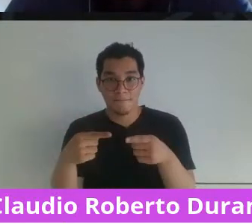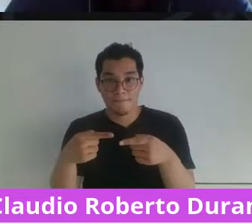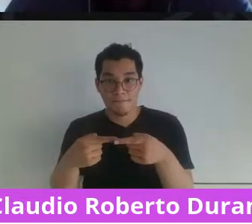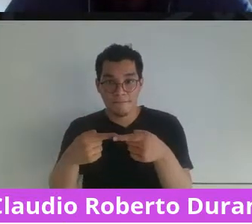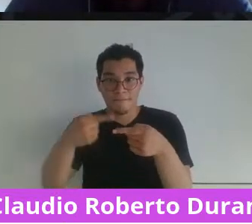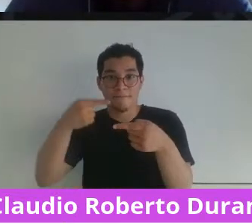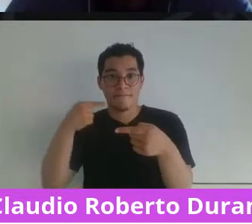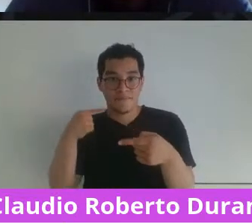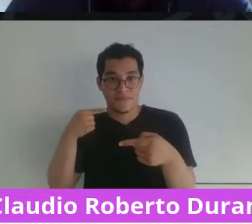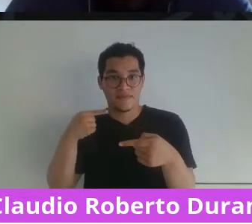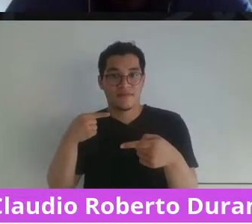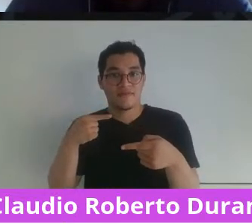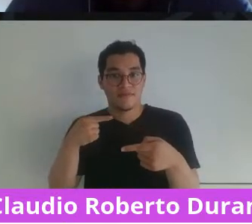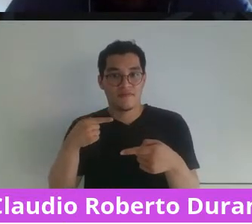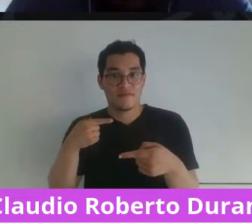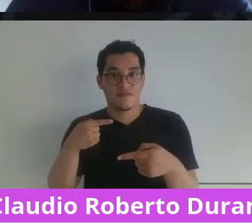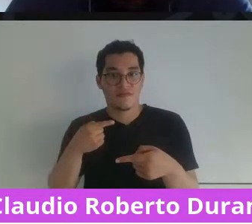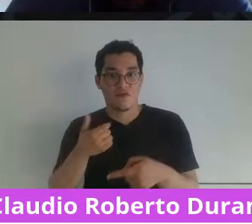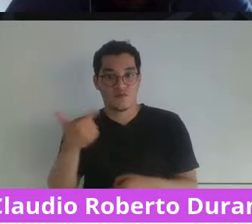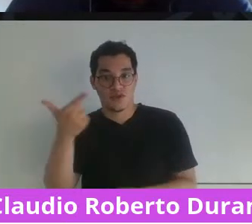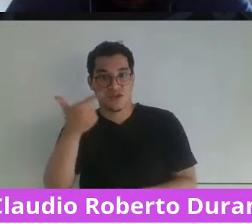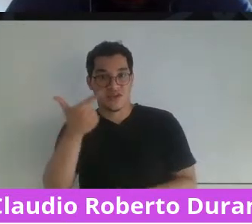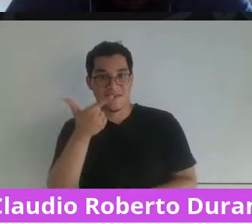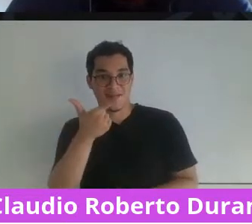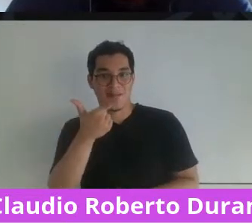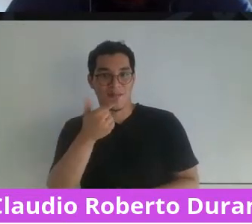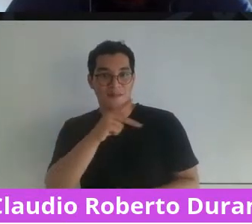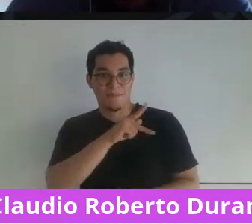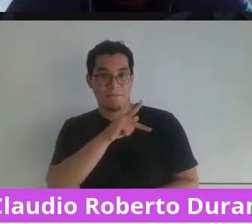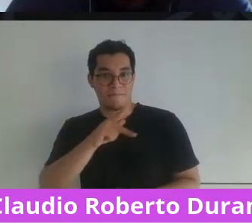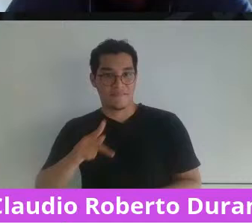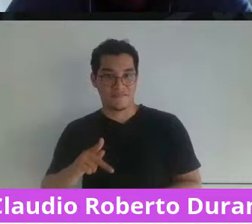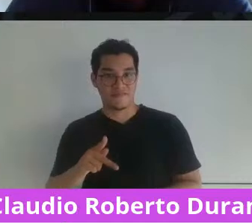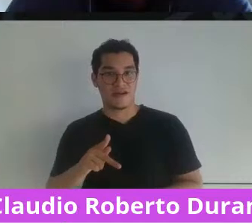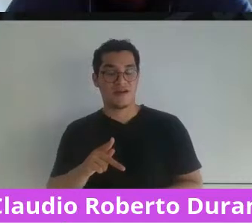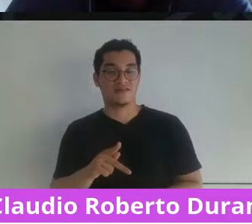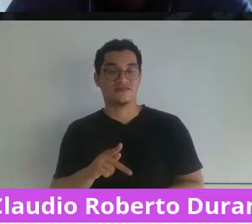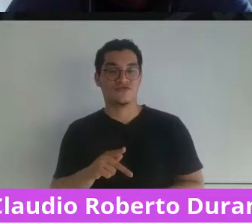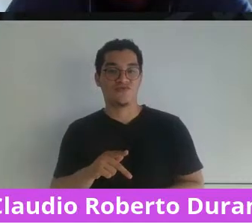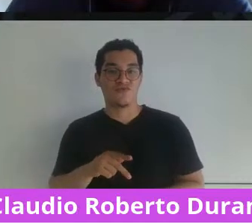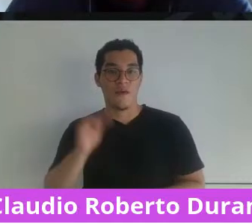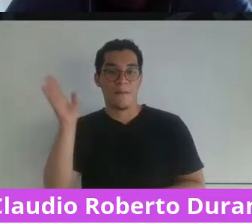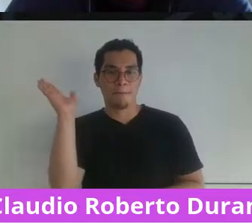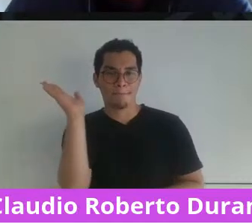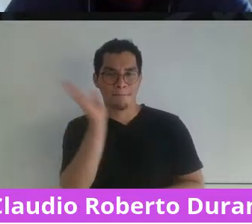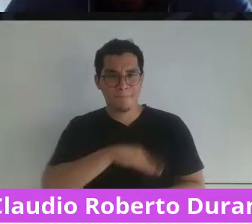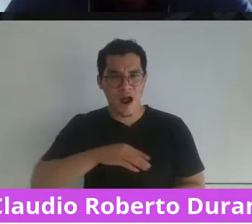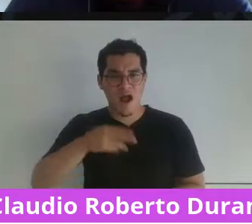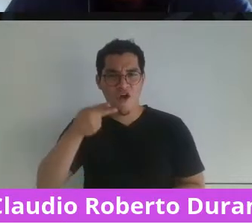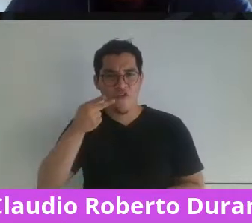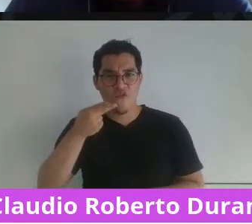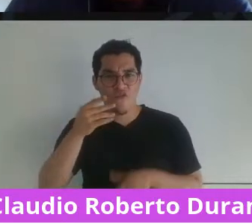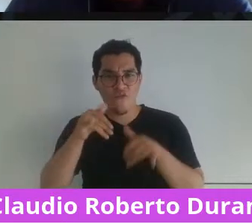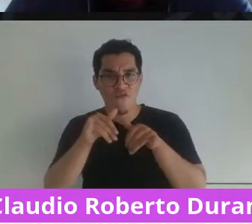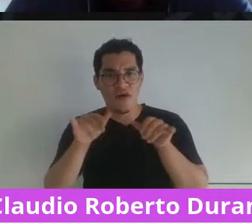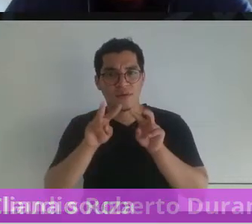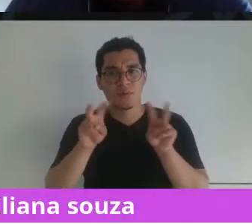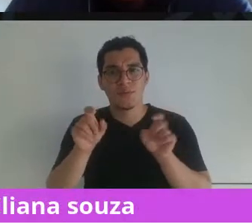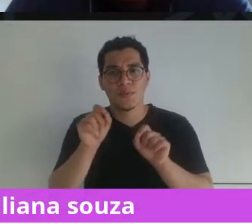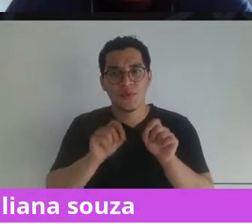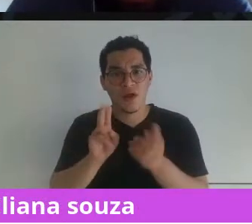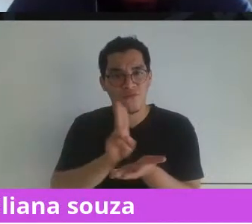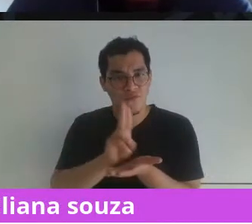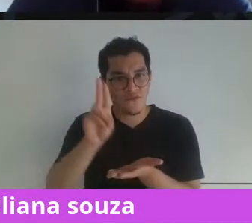as universidades federais. Eu não podia deixar, porque no ponto de vista que eu tinha escolhido lá, o locutor